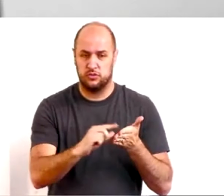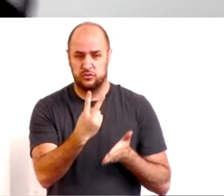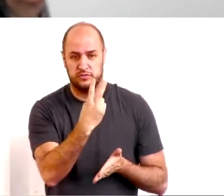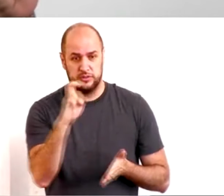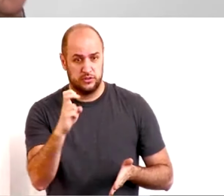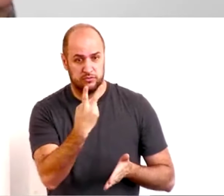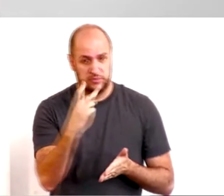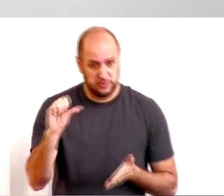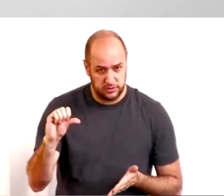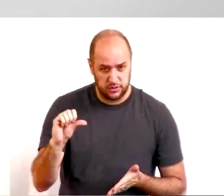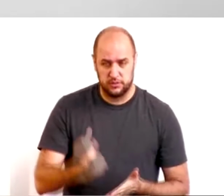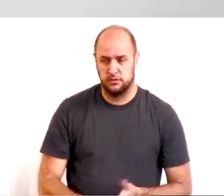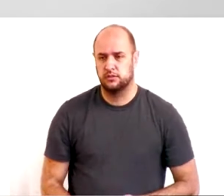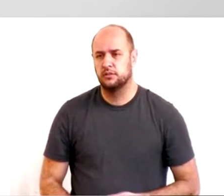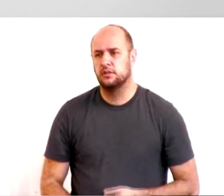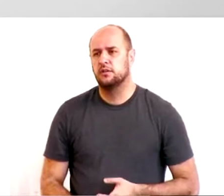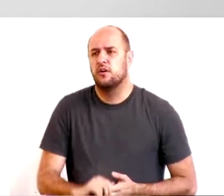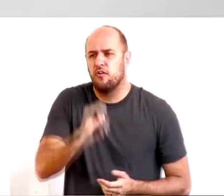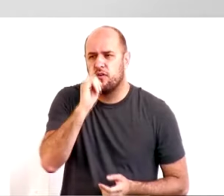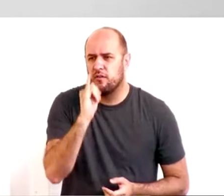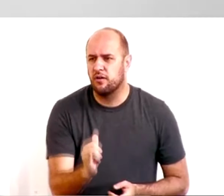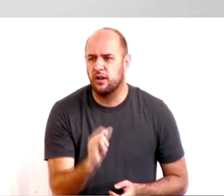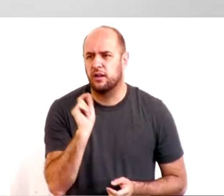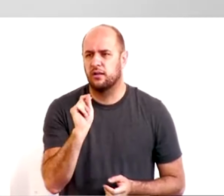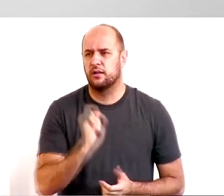25 e 26, nos diz: